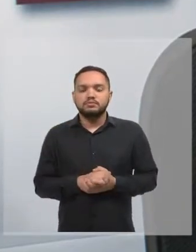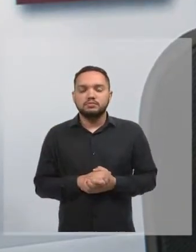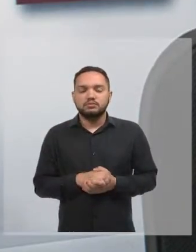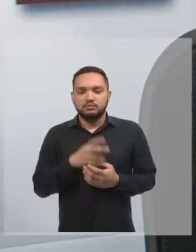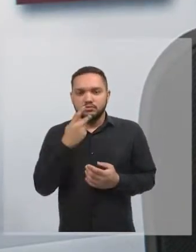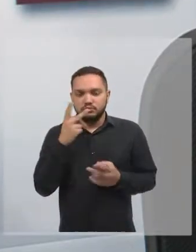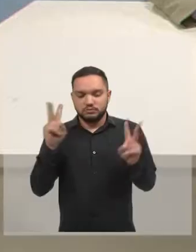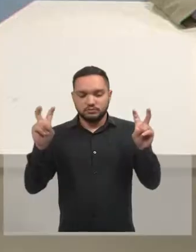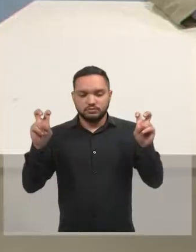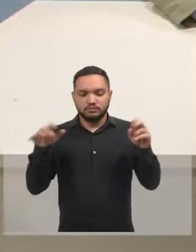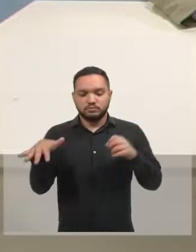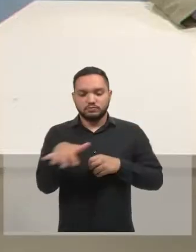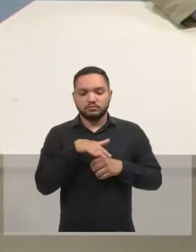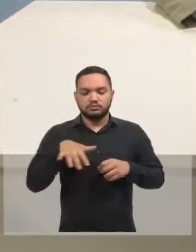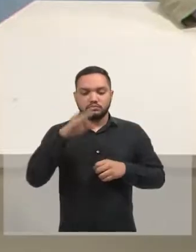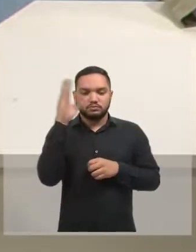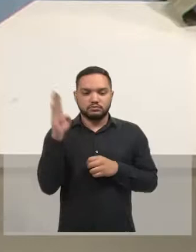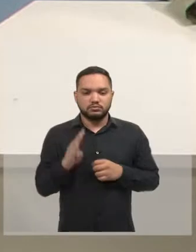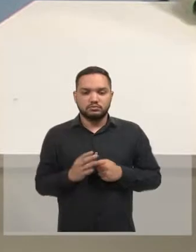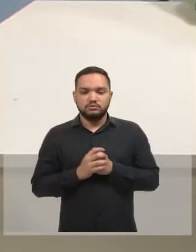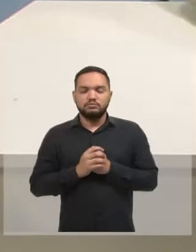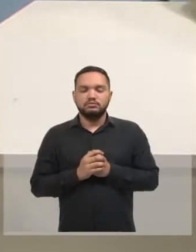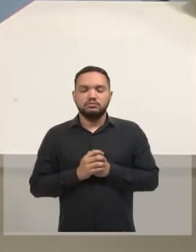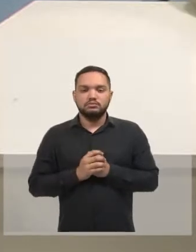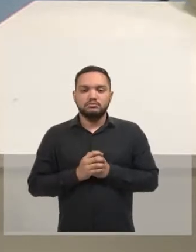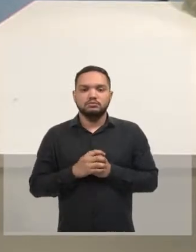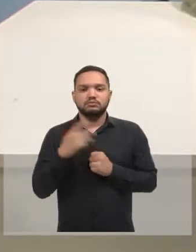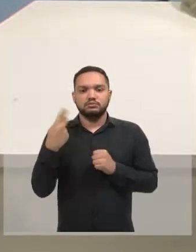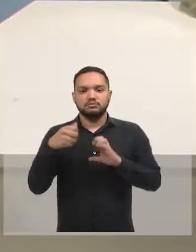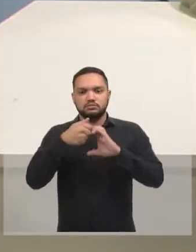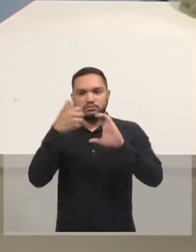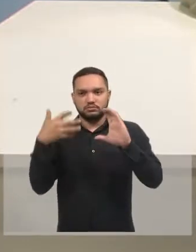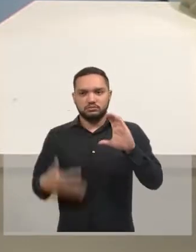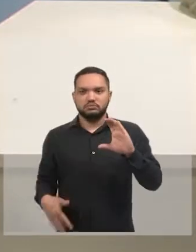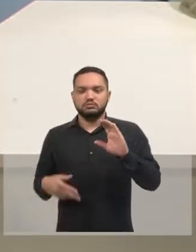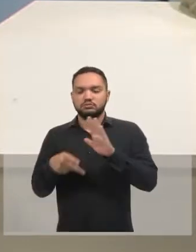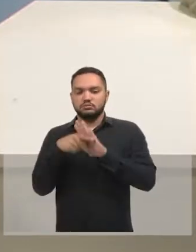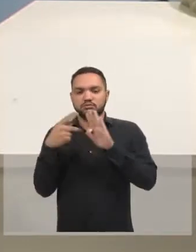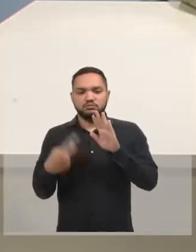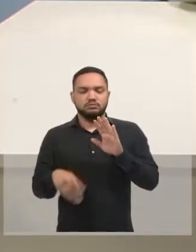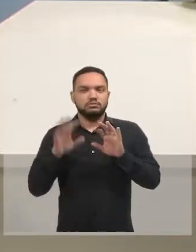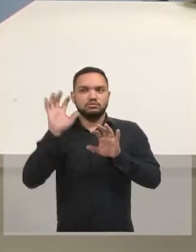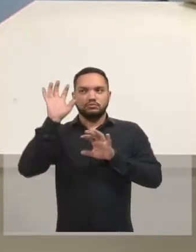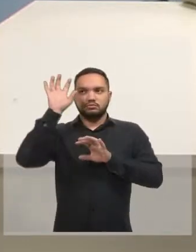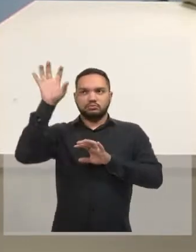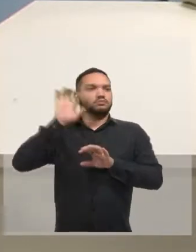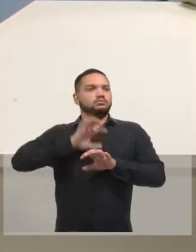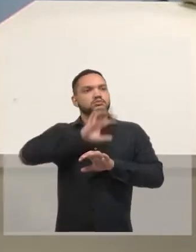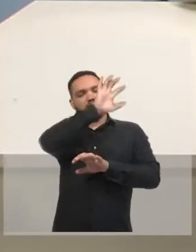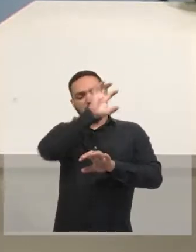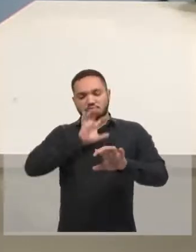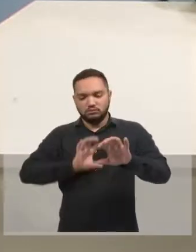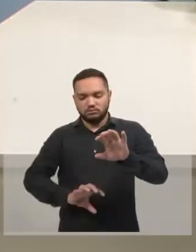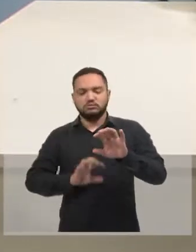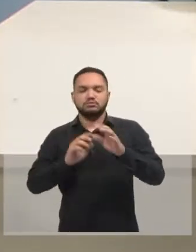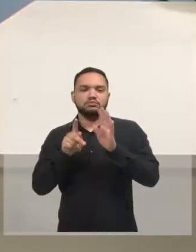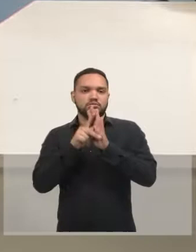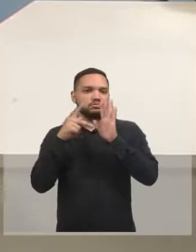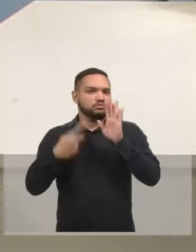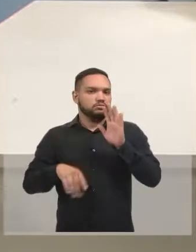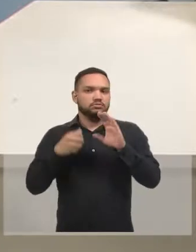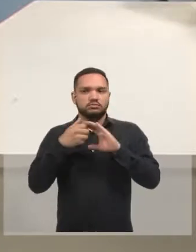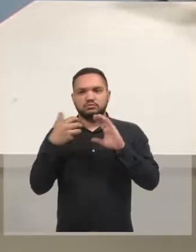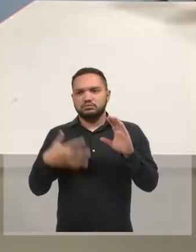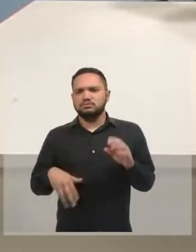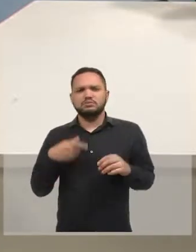relação às regiões brasileiras, com suas características bem próprias, você acabou de... você abriu